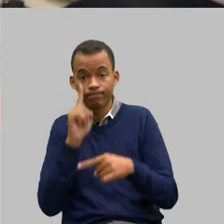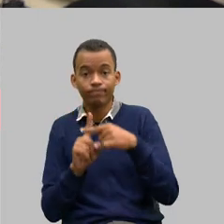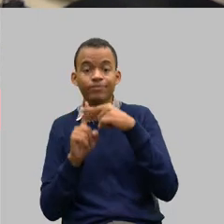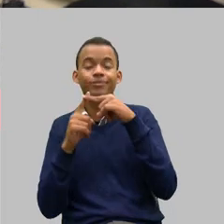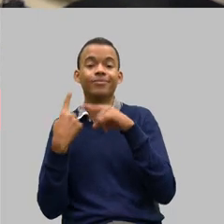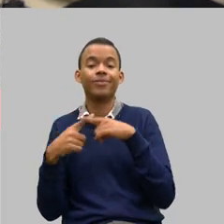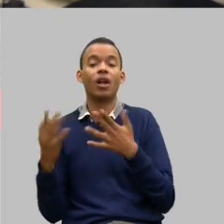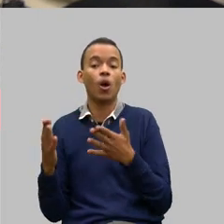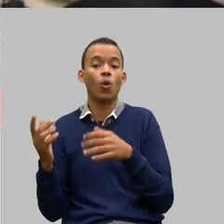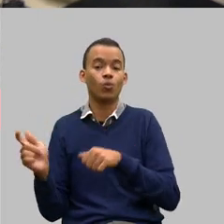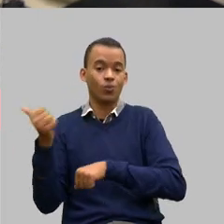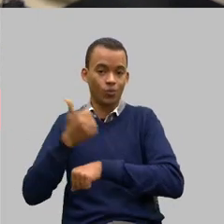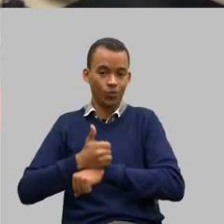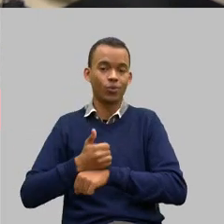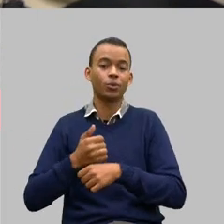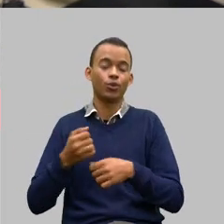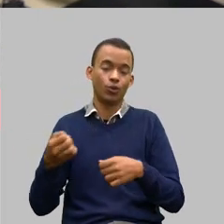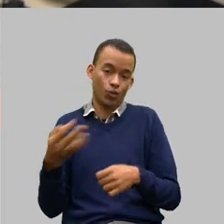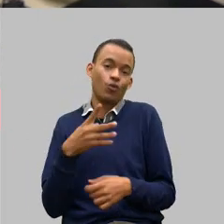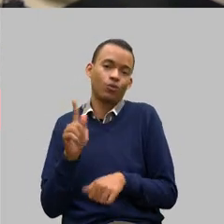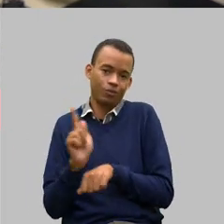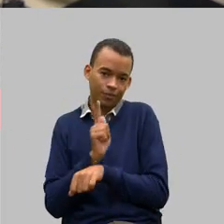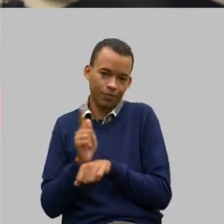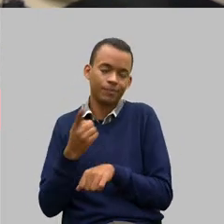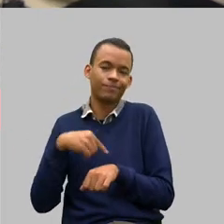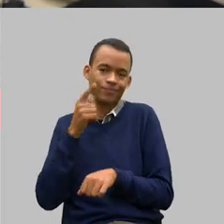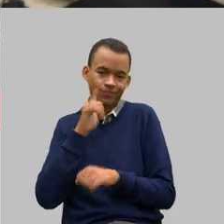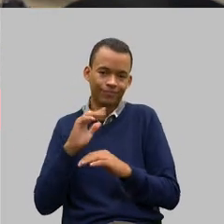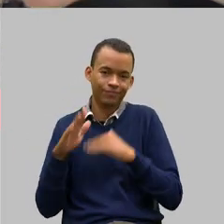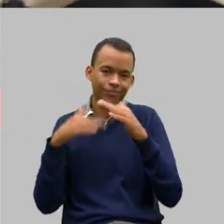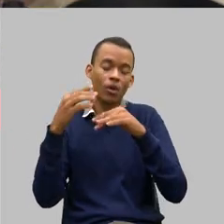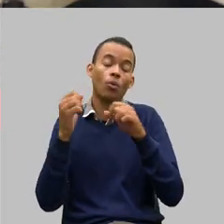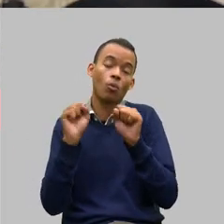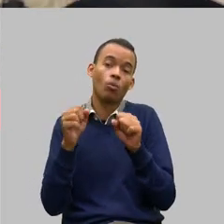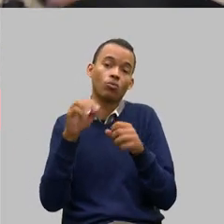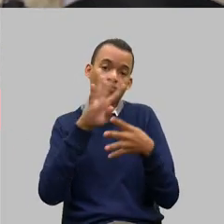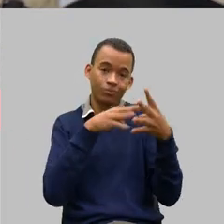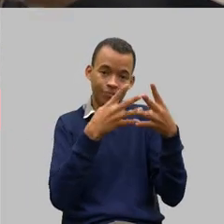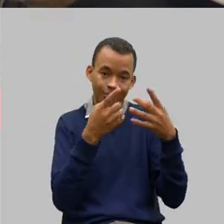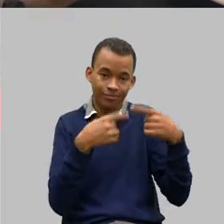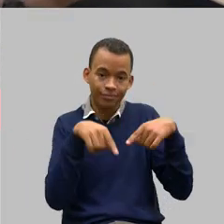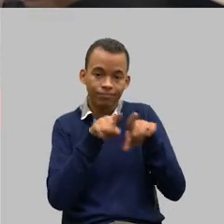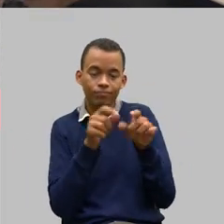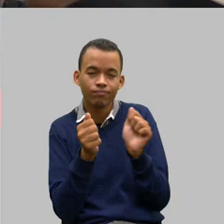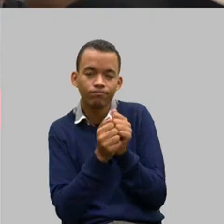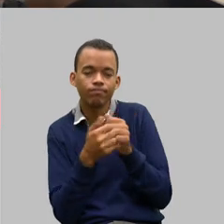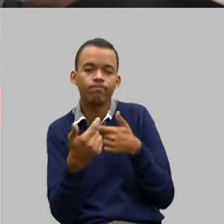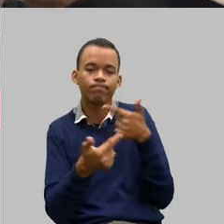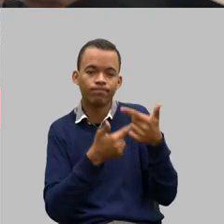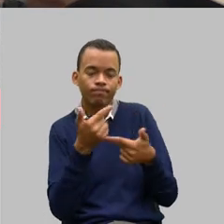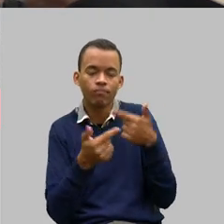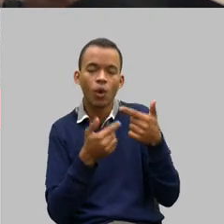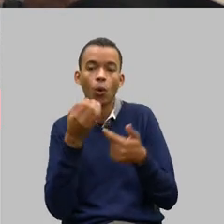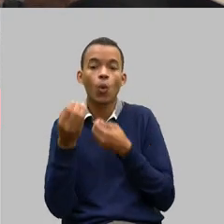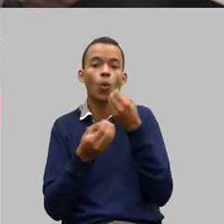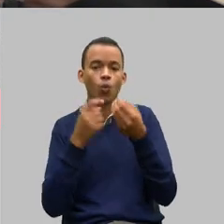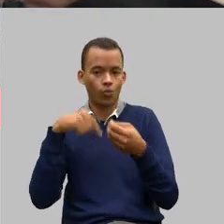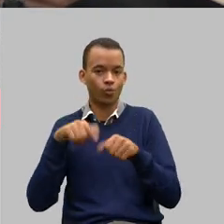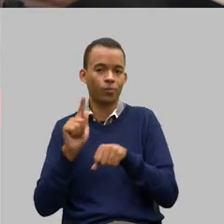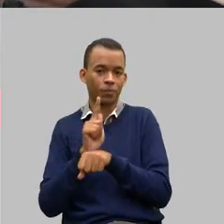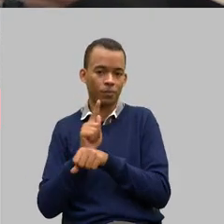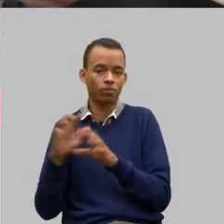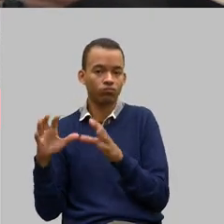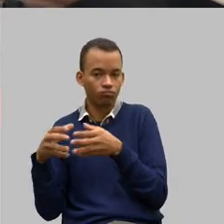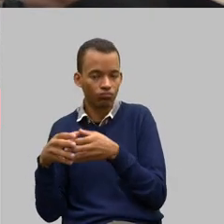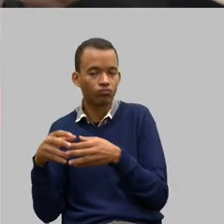gestão nós vamos conseguir avançar bem então até podemos fazer até uma agenda conjunta acho que seria importante trazer essa nova gestão aqui na comissão para uma